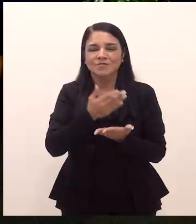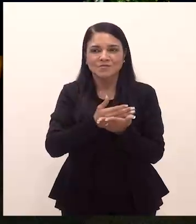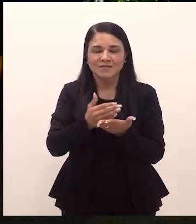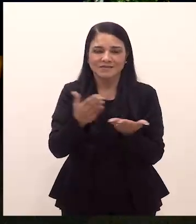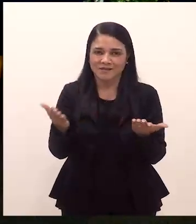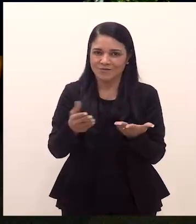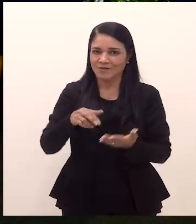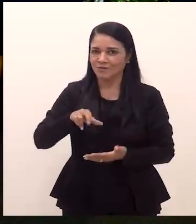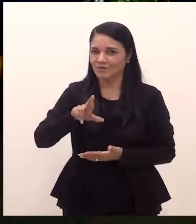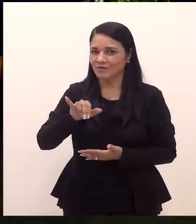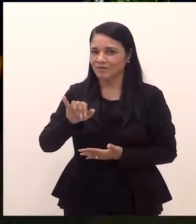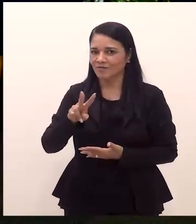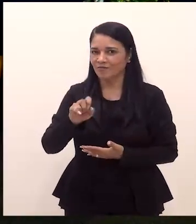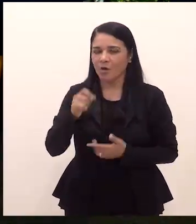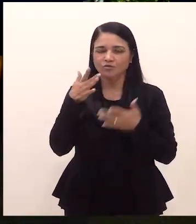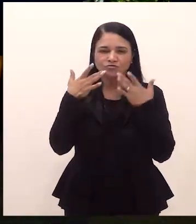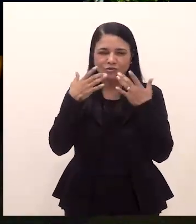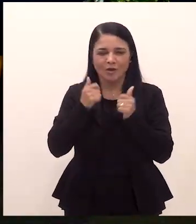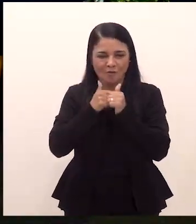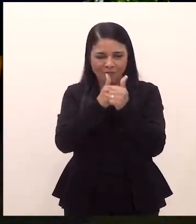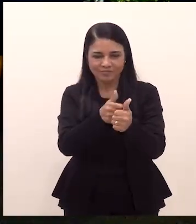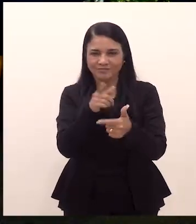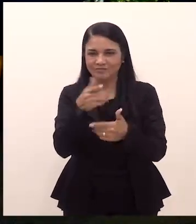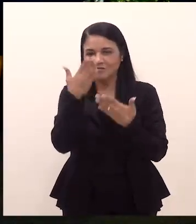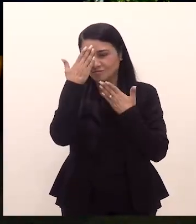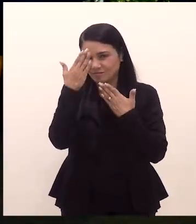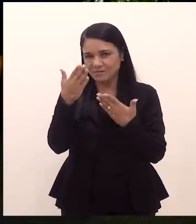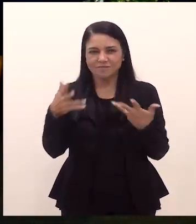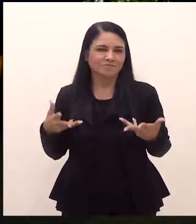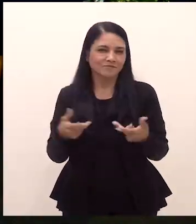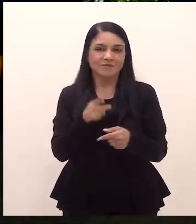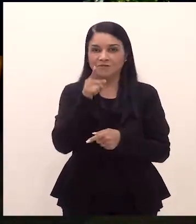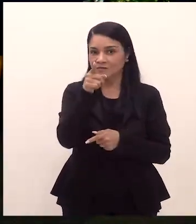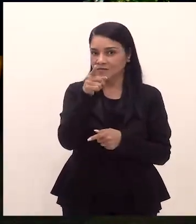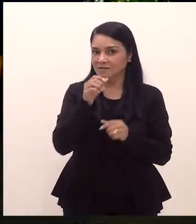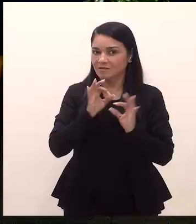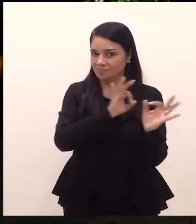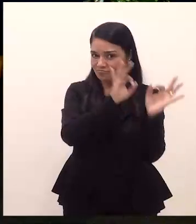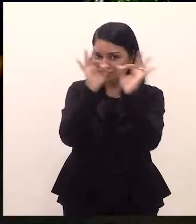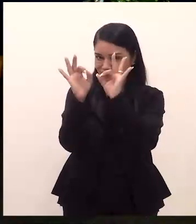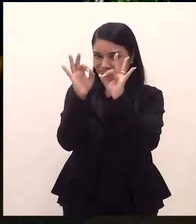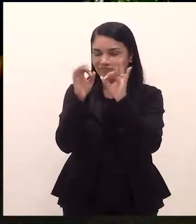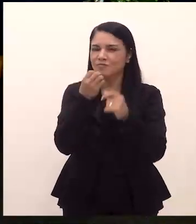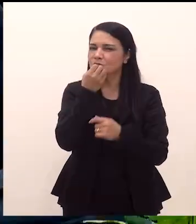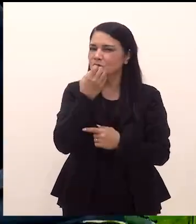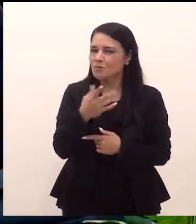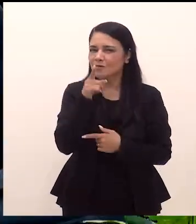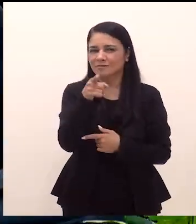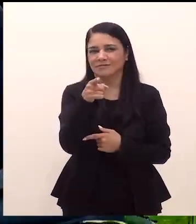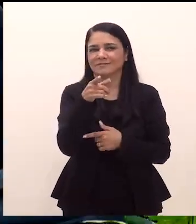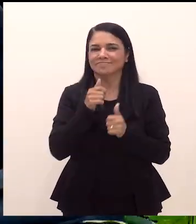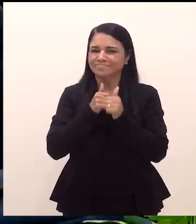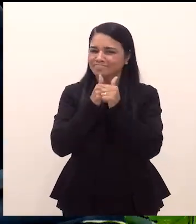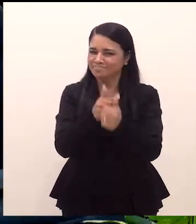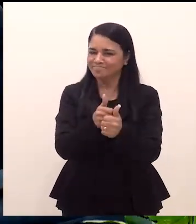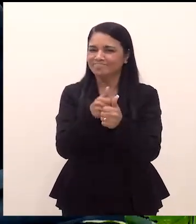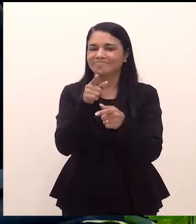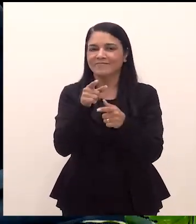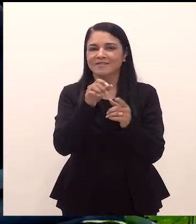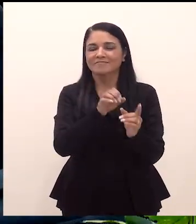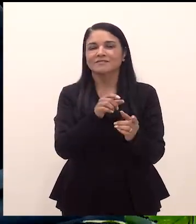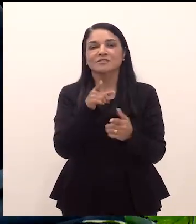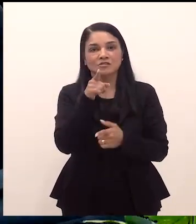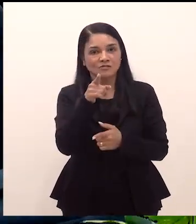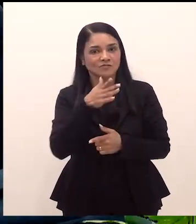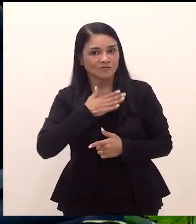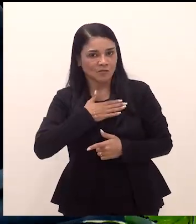pra gente, que já começa agora no Rival. E a gente segue te acompanhando. Obrigado. Obrigada a vocês. Foi maravilhoso. Você que esteve com a gente, foi muito